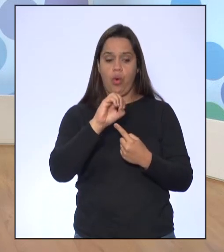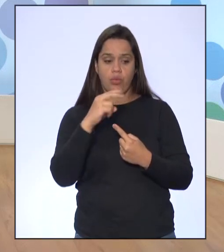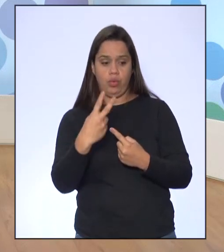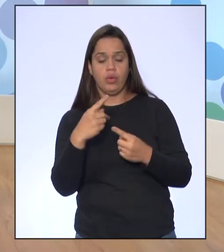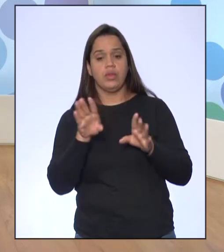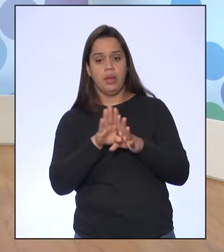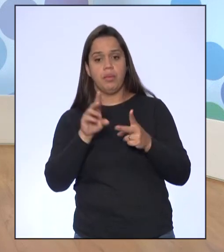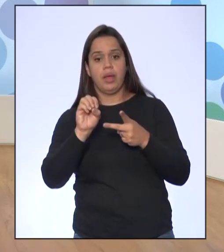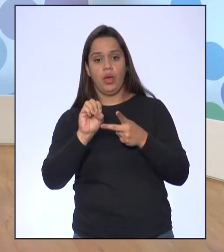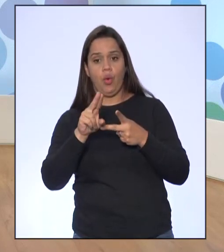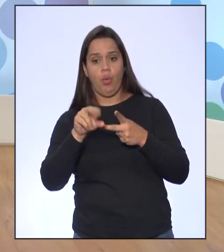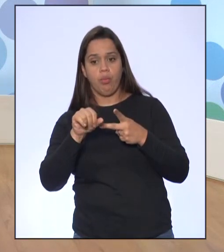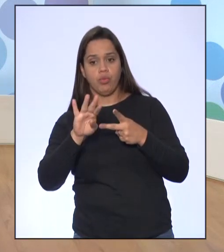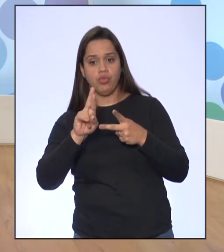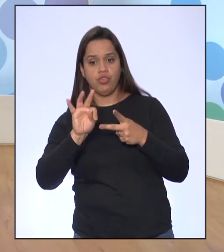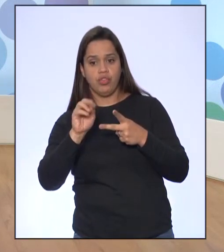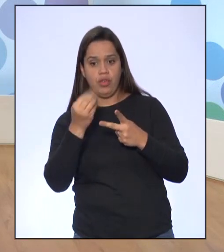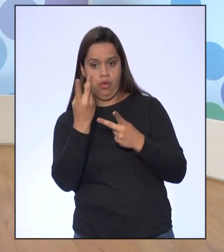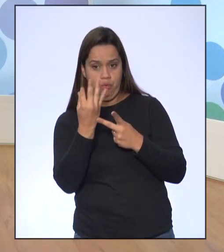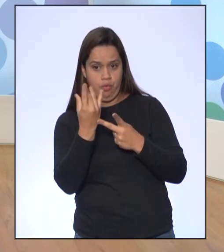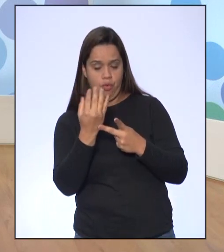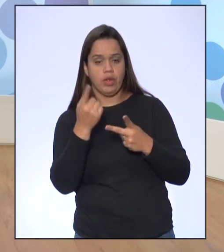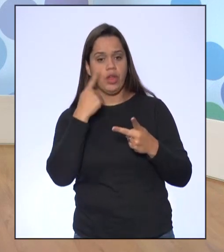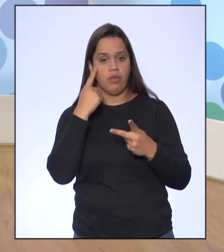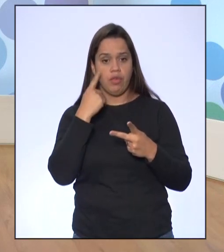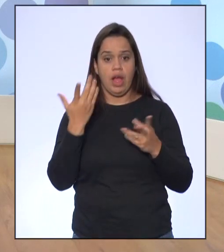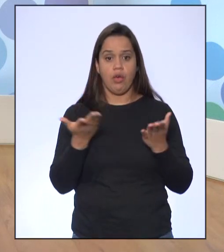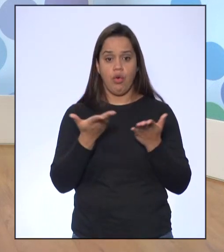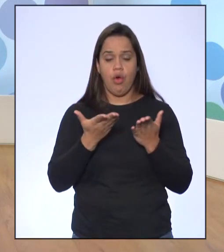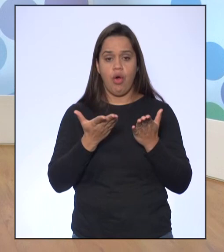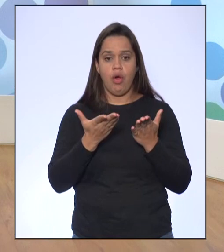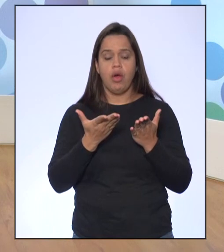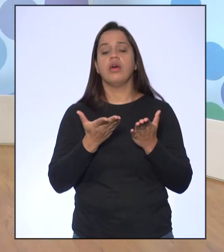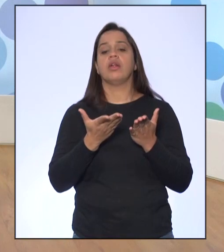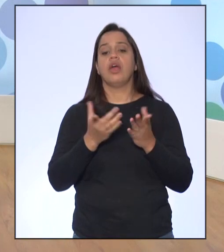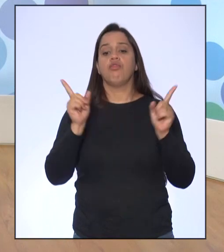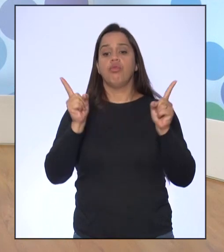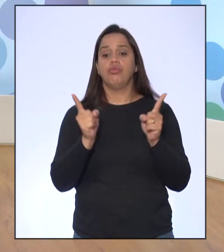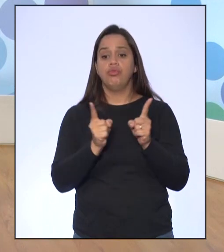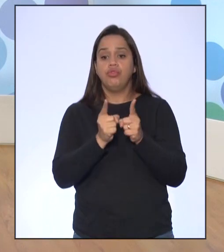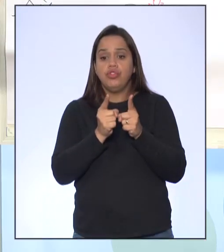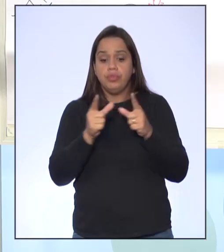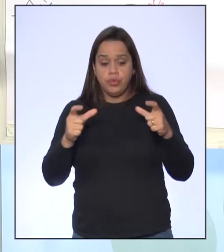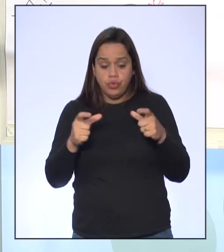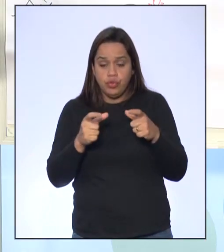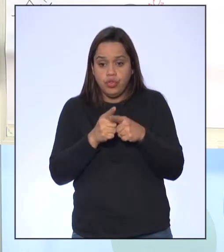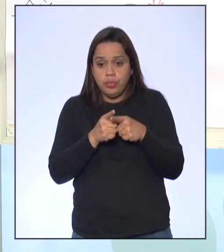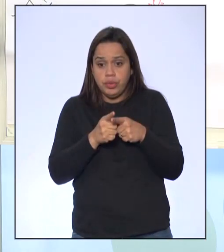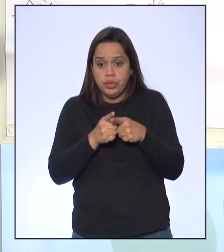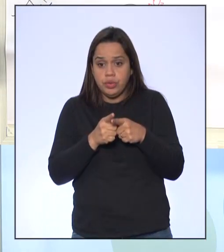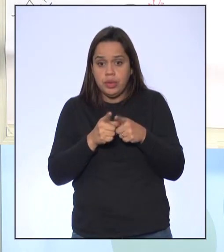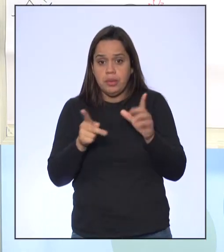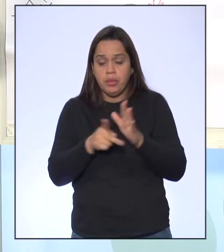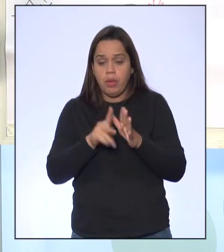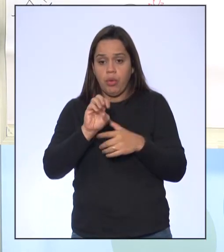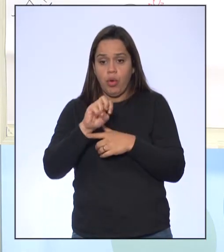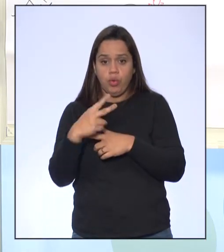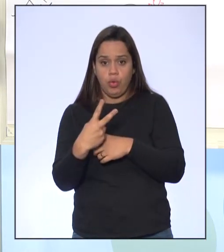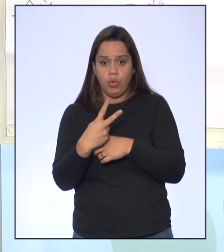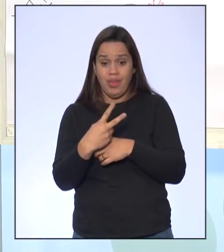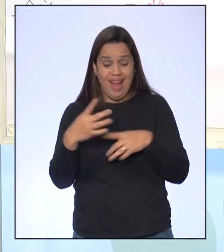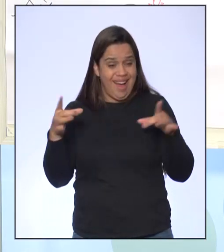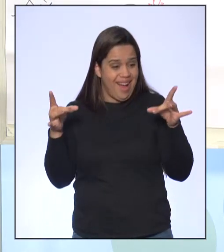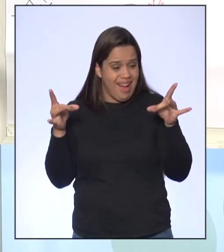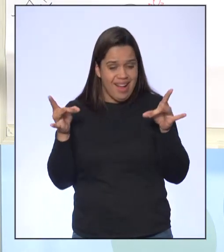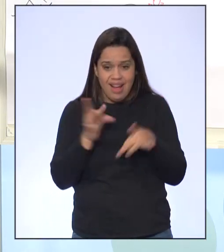quanto o combustível. Agora, esse daqui eu vou restringir a quantidade de oxigênio. Quando consumir acabar